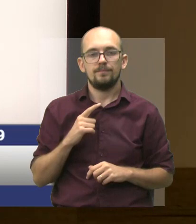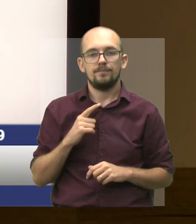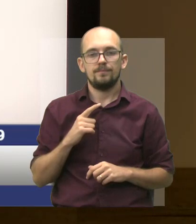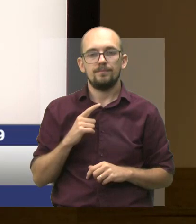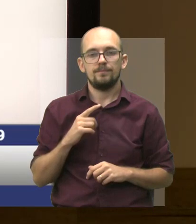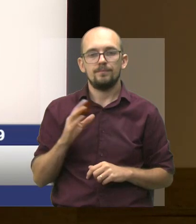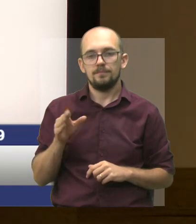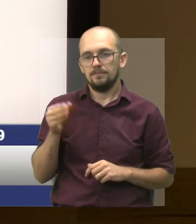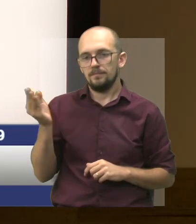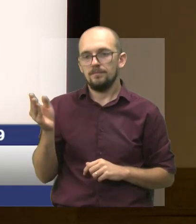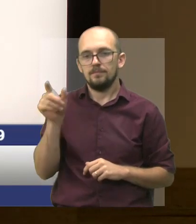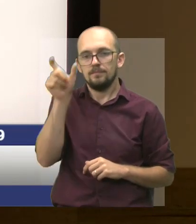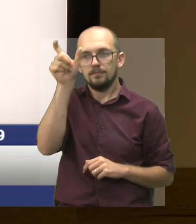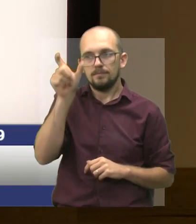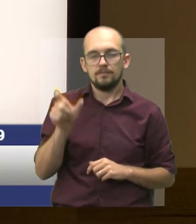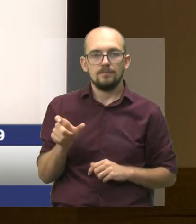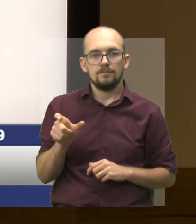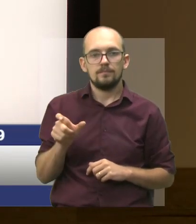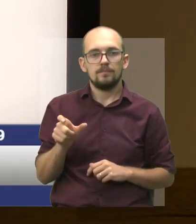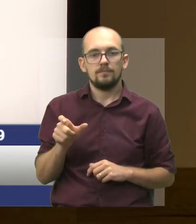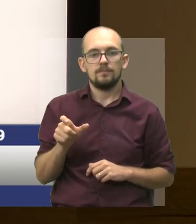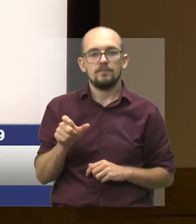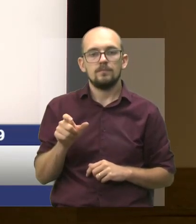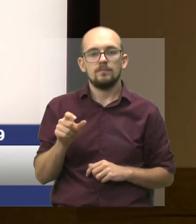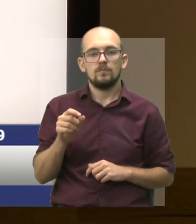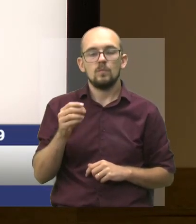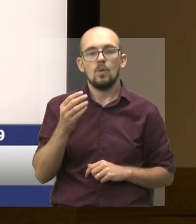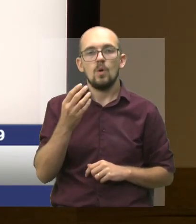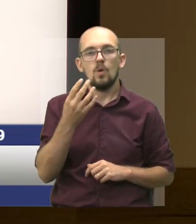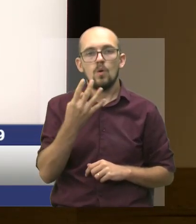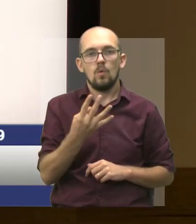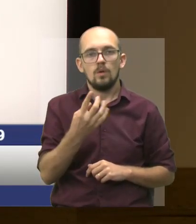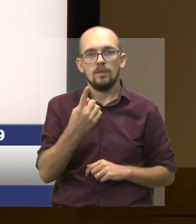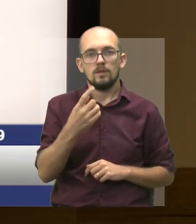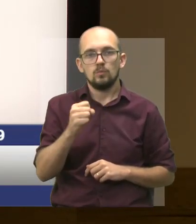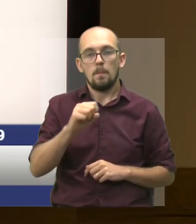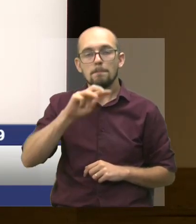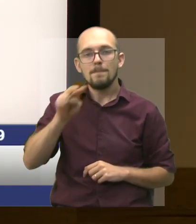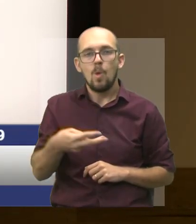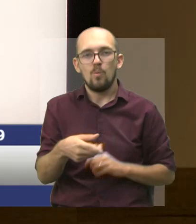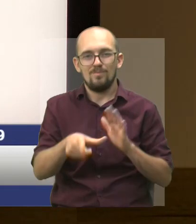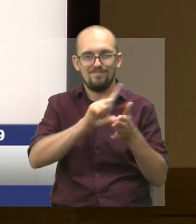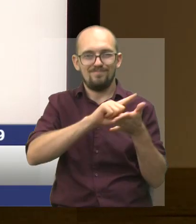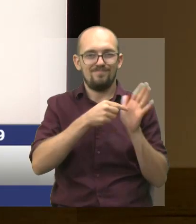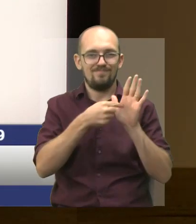que dá os R$ 418.000.000 que nós citamos no início aqui da apresentação.